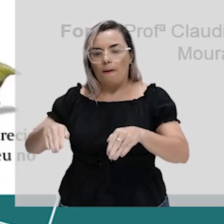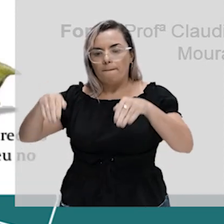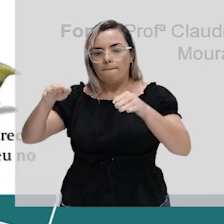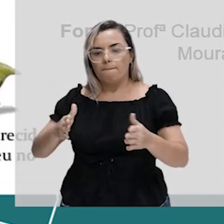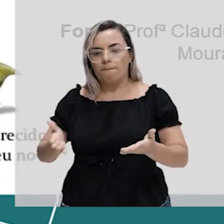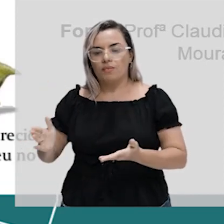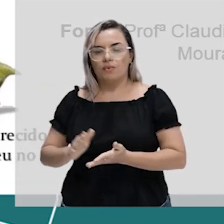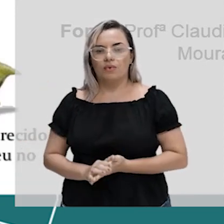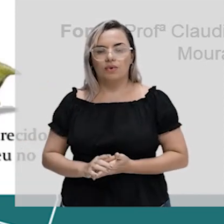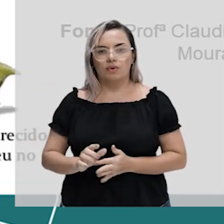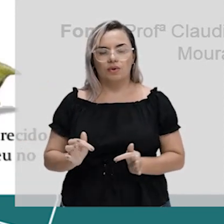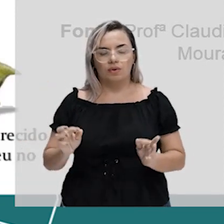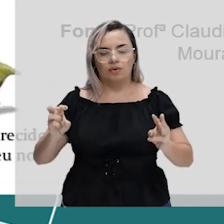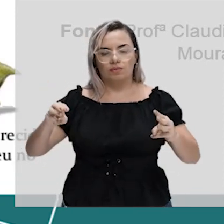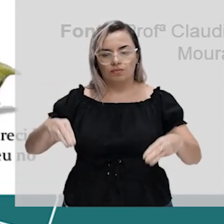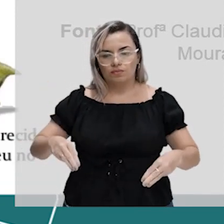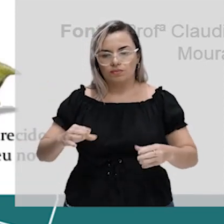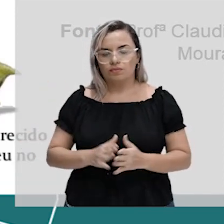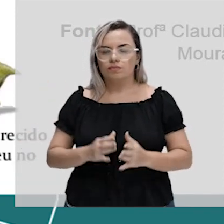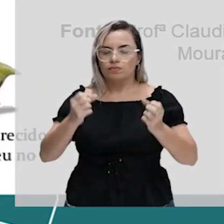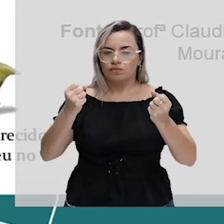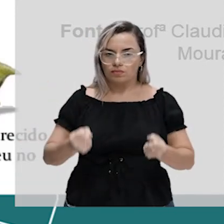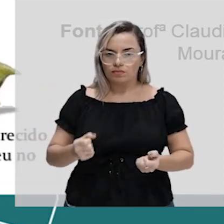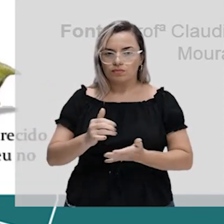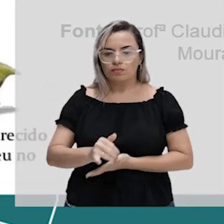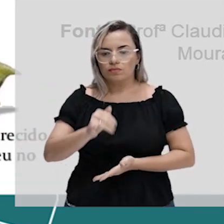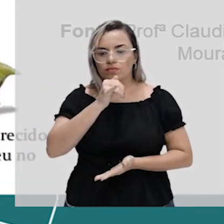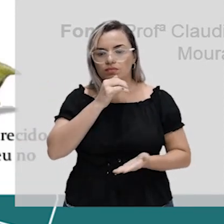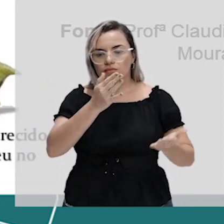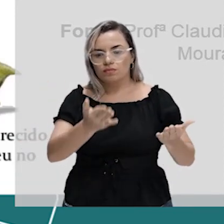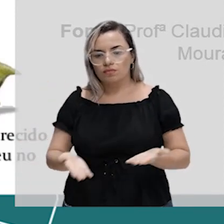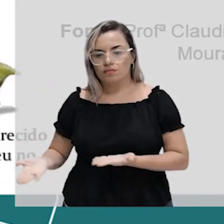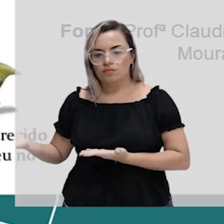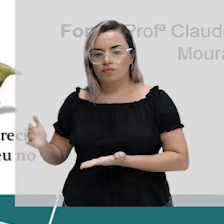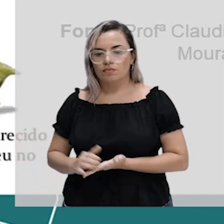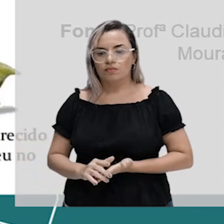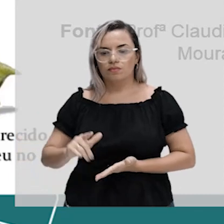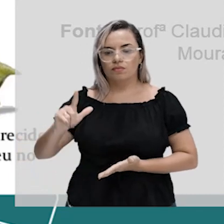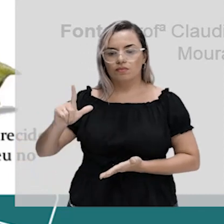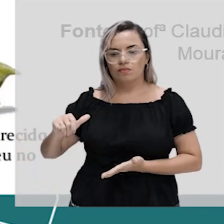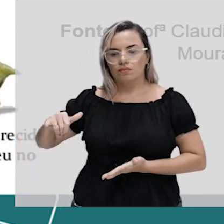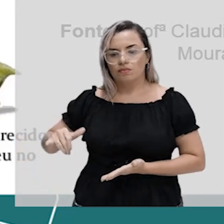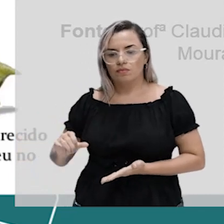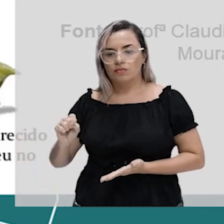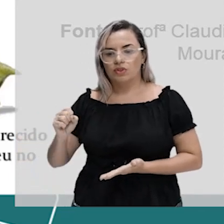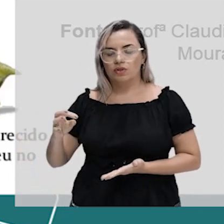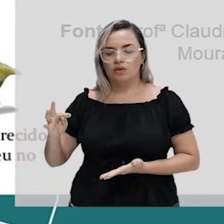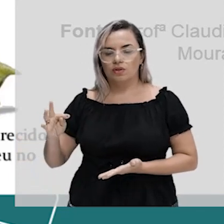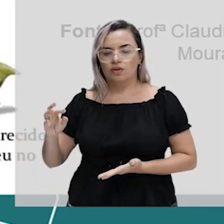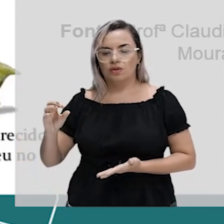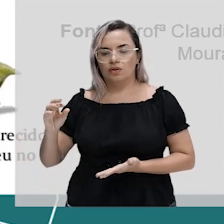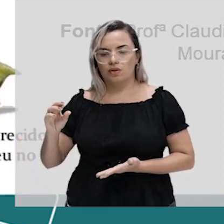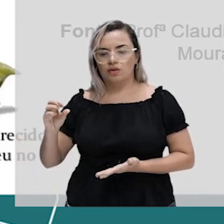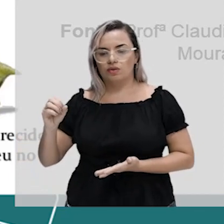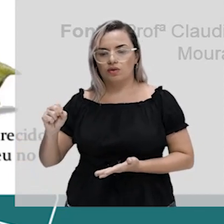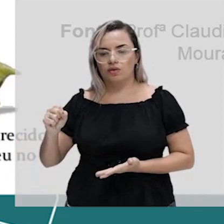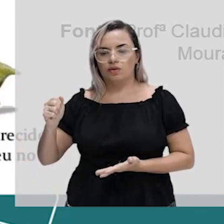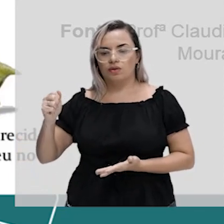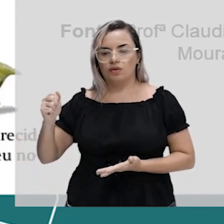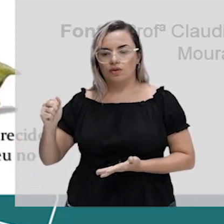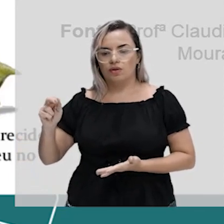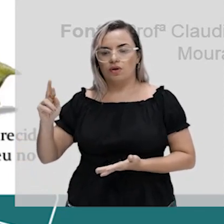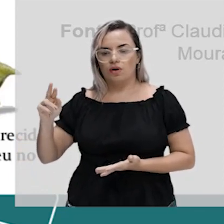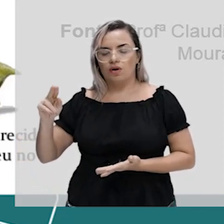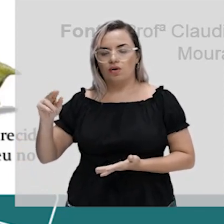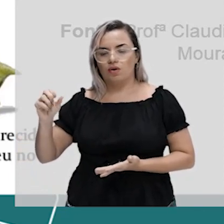gente pode mencionar aqui para vocês é o Listrosaurus, tá? Listrosaurus, um réptil parecido com